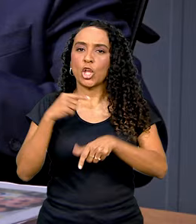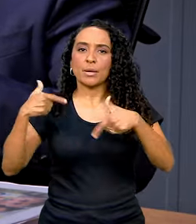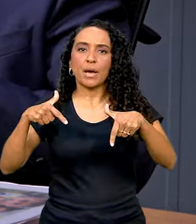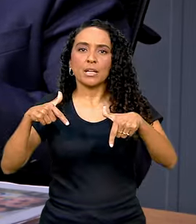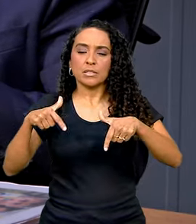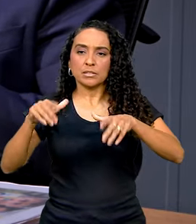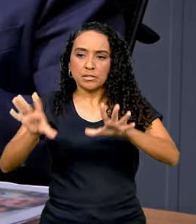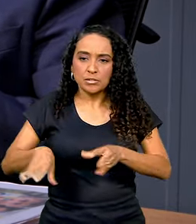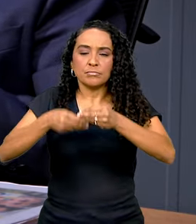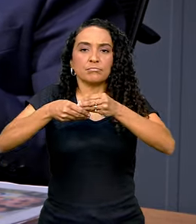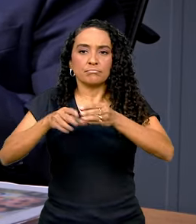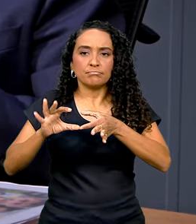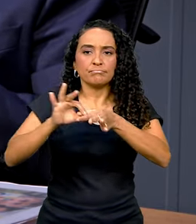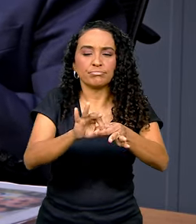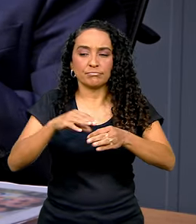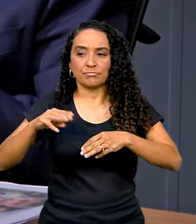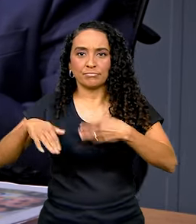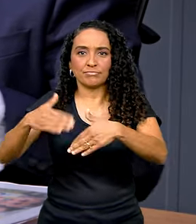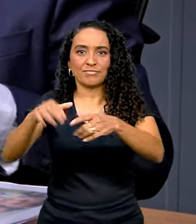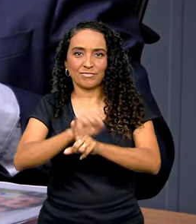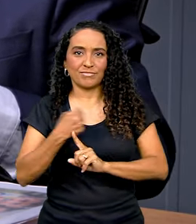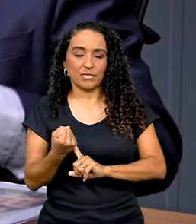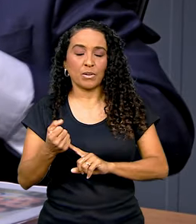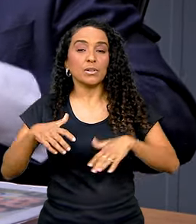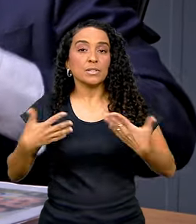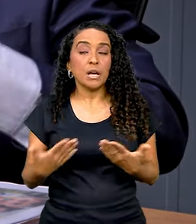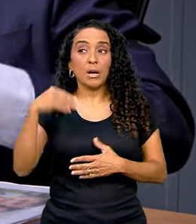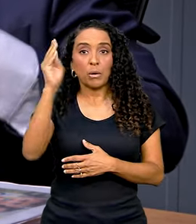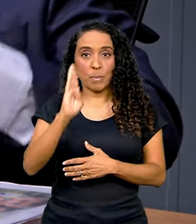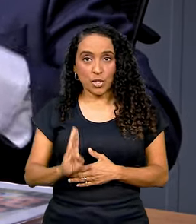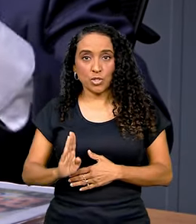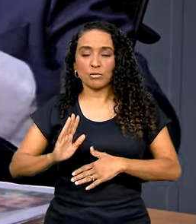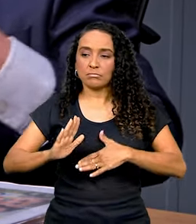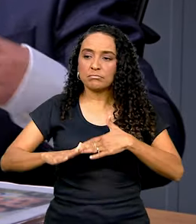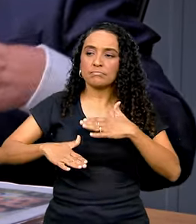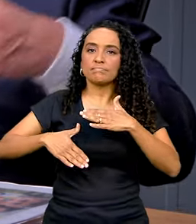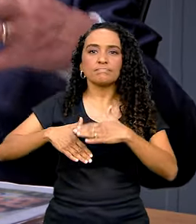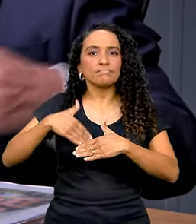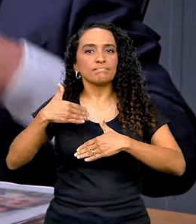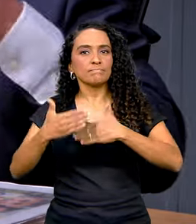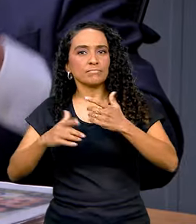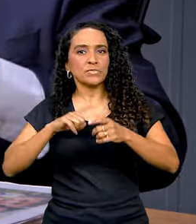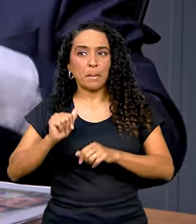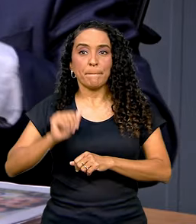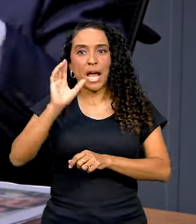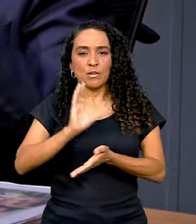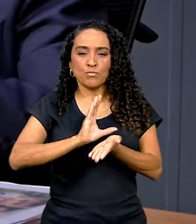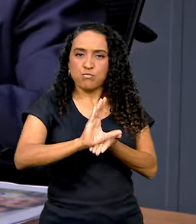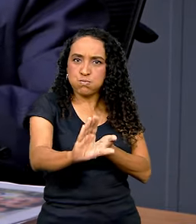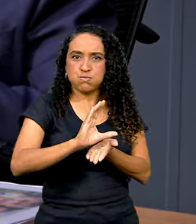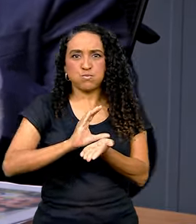gente trabalha integrado com o desenvolvimento social à medida que o país cresce ou seja você tem mais